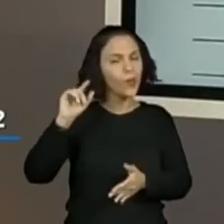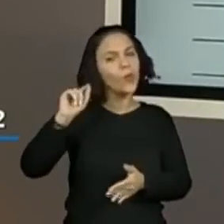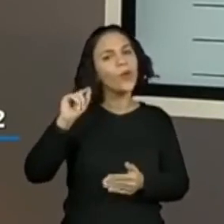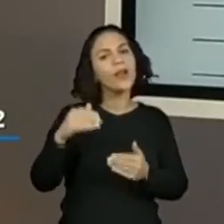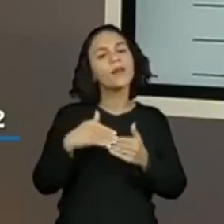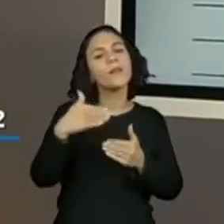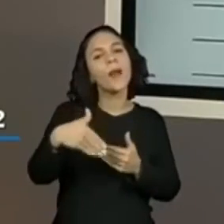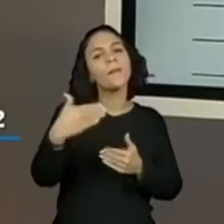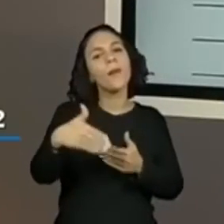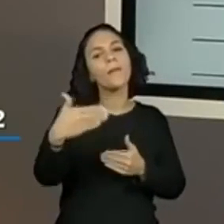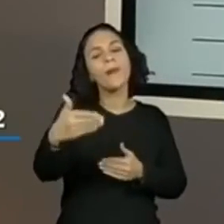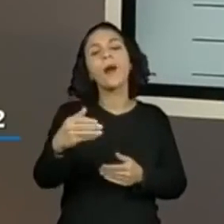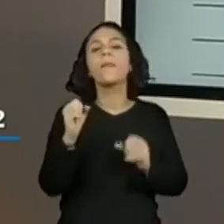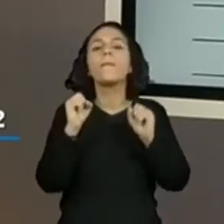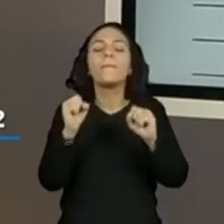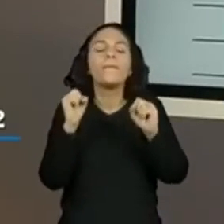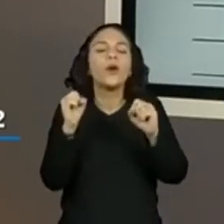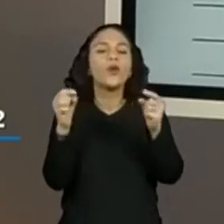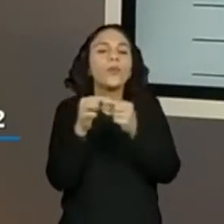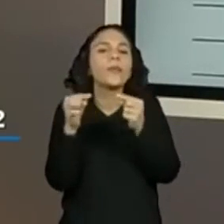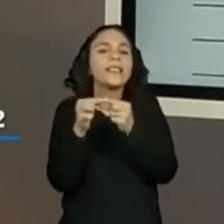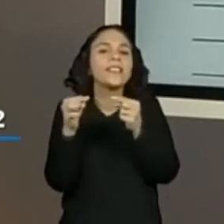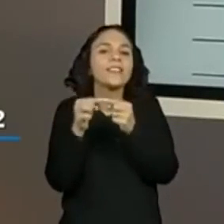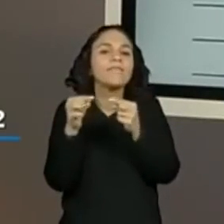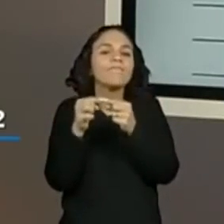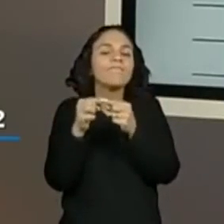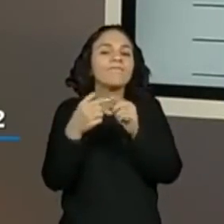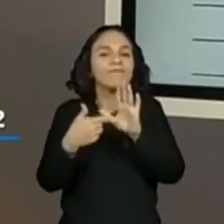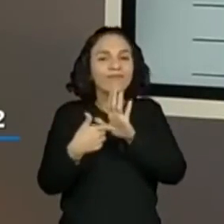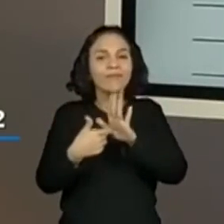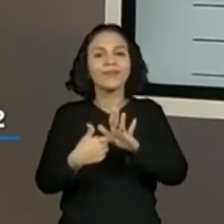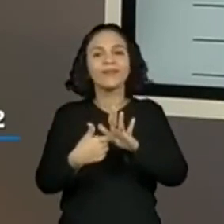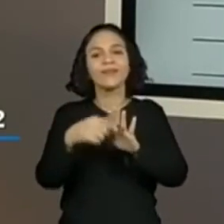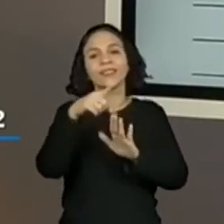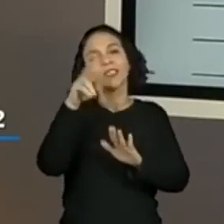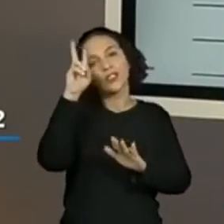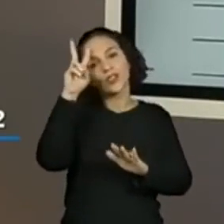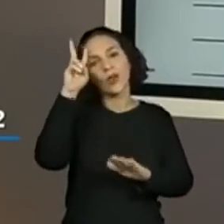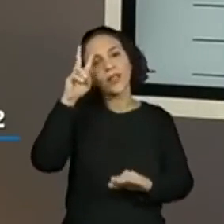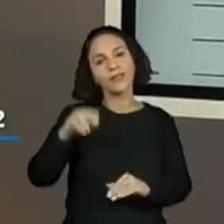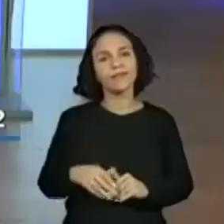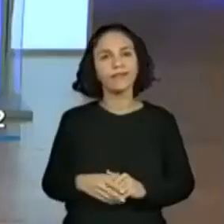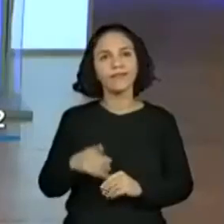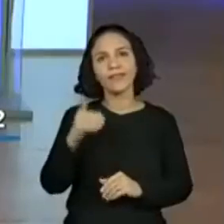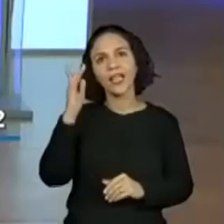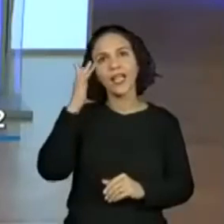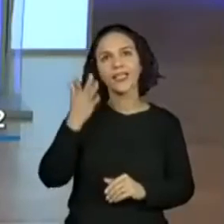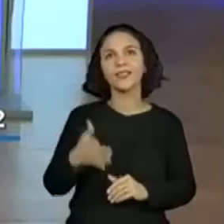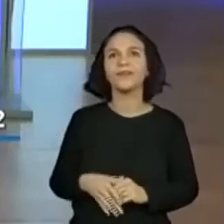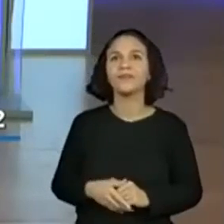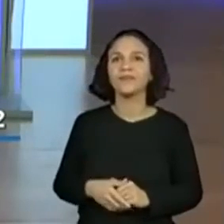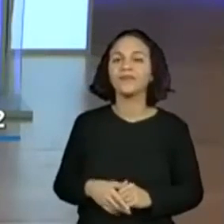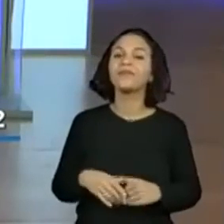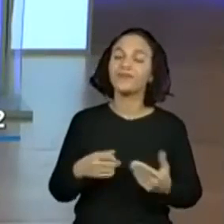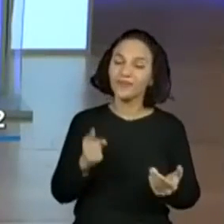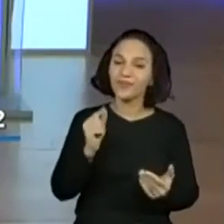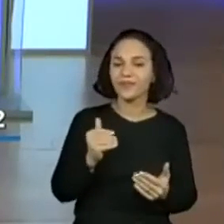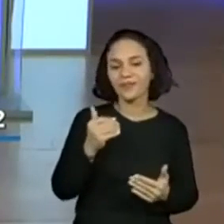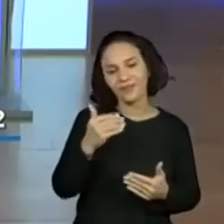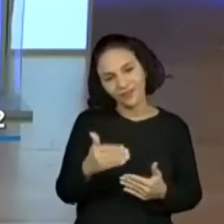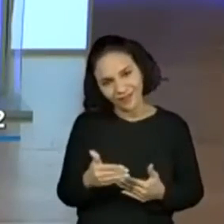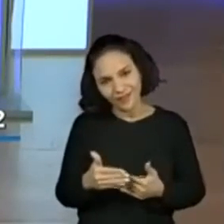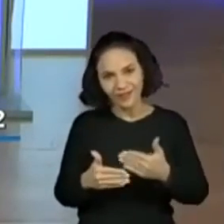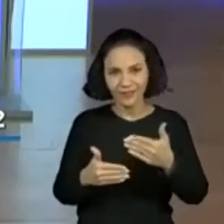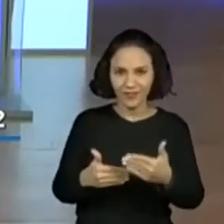os acontecimentos que podem aí aparecer no desenvolvimento do nosso conto? O que você acha, professora? É esse passo a passo para a gente